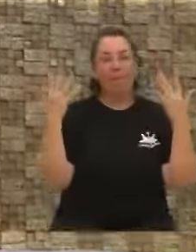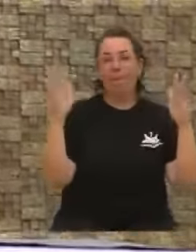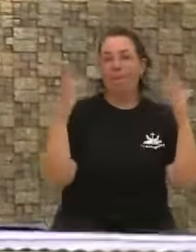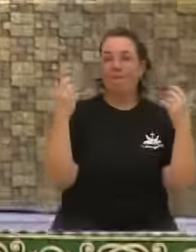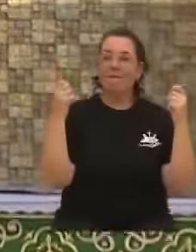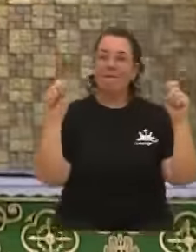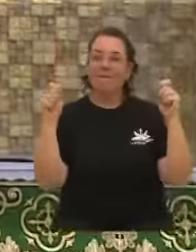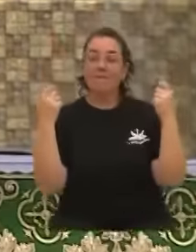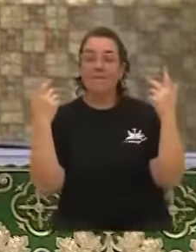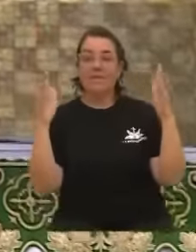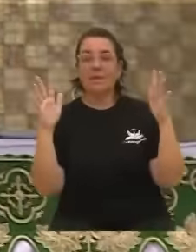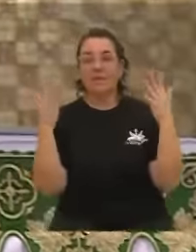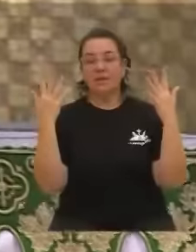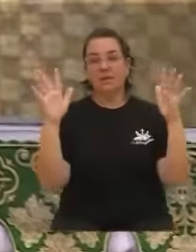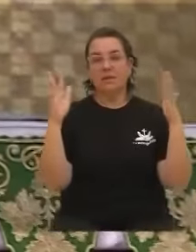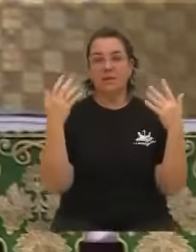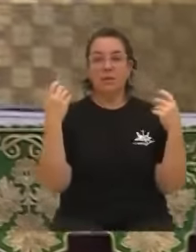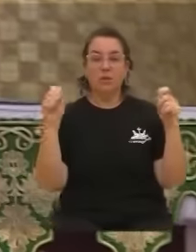aleluia,